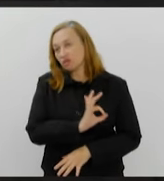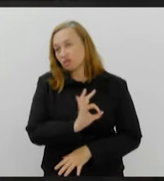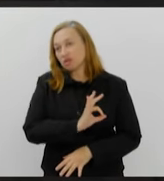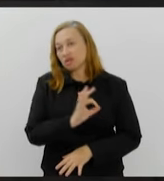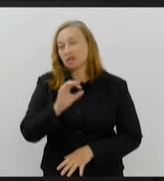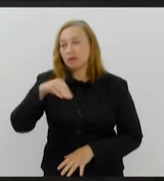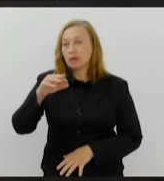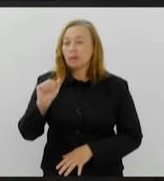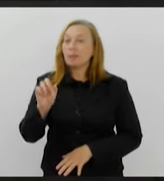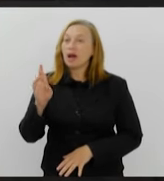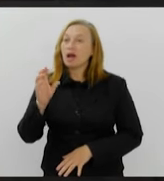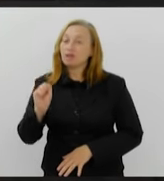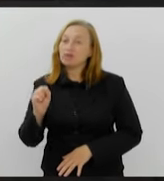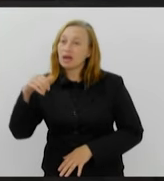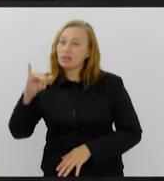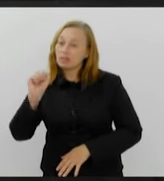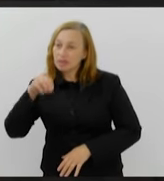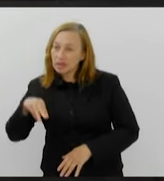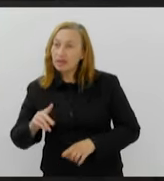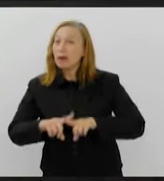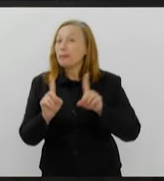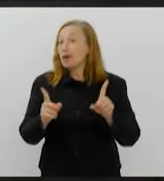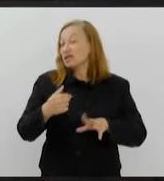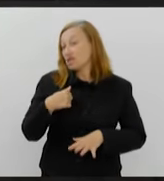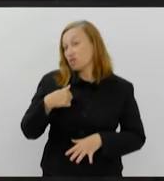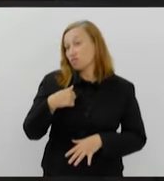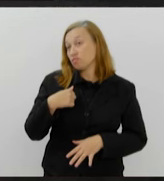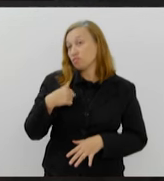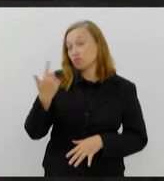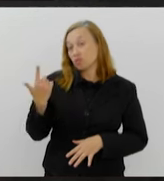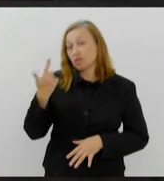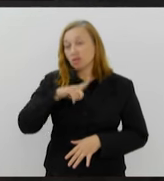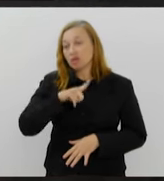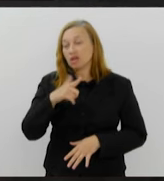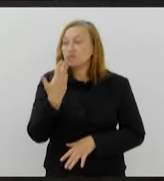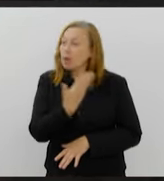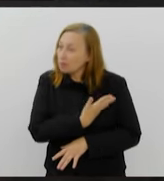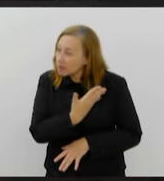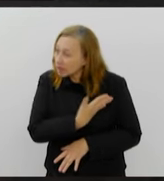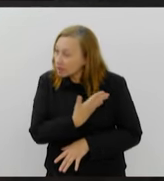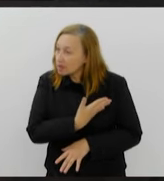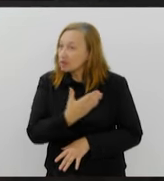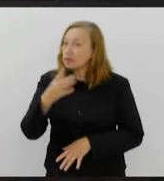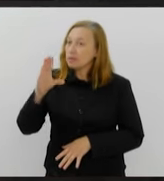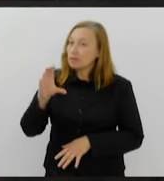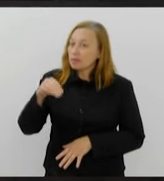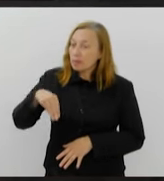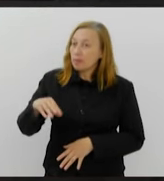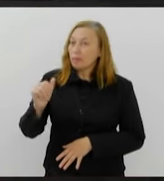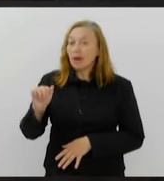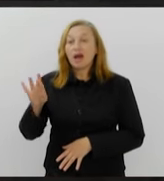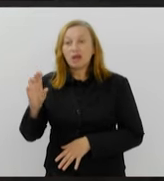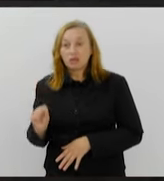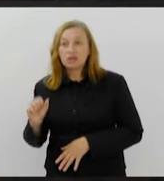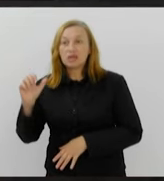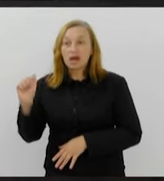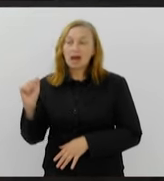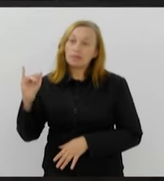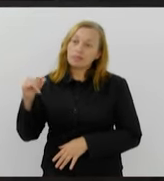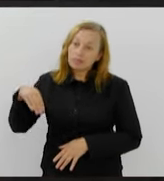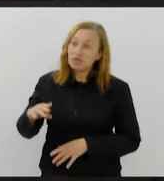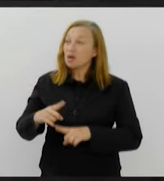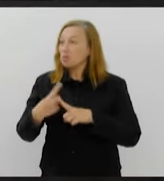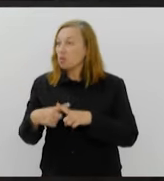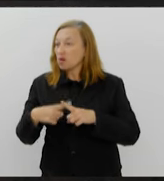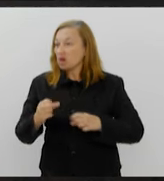Aim mas eu ganhei a partir deste Episódio desde a nomeação dele para cá o amigo Marcos Amim porque poder cargo isso tudo